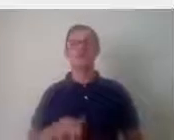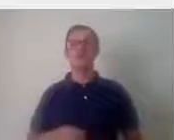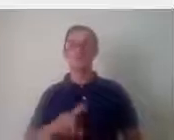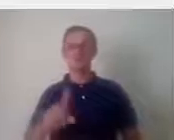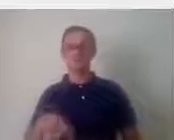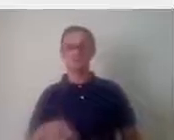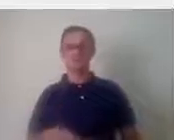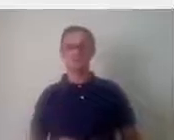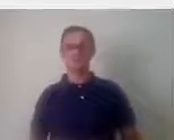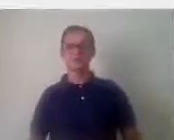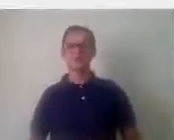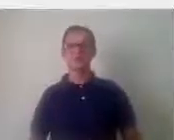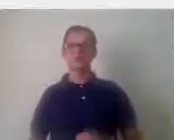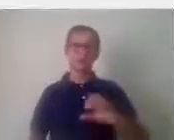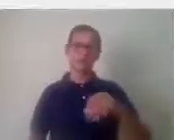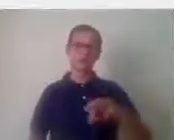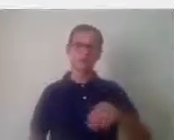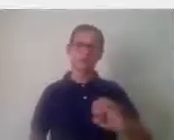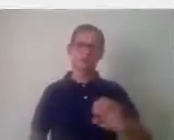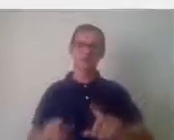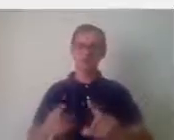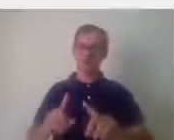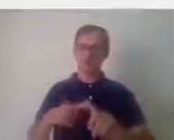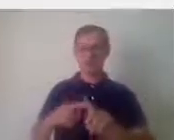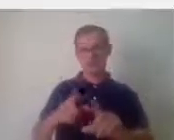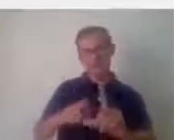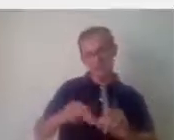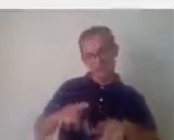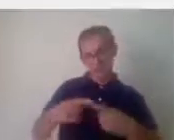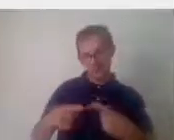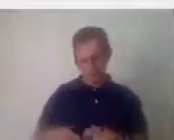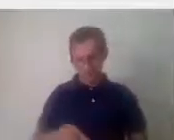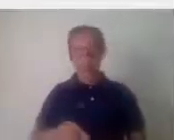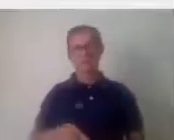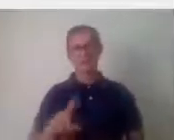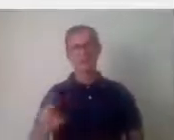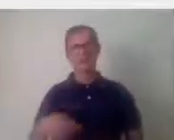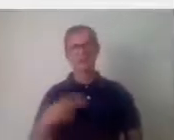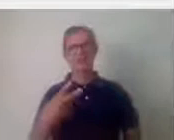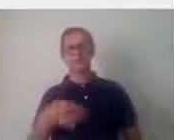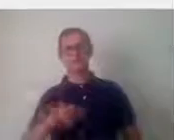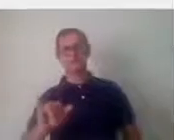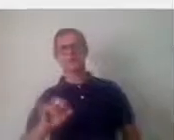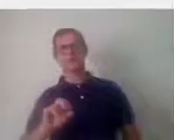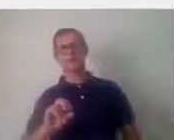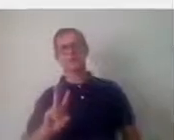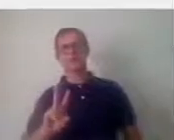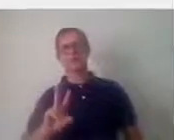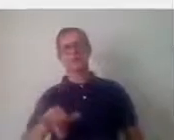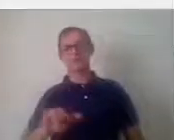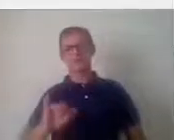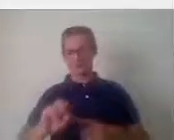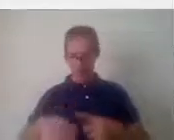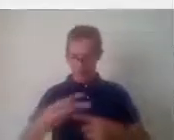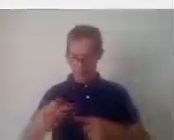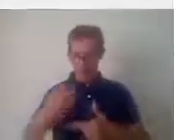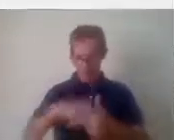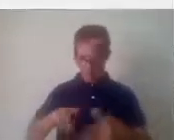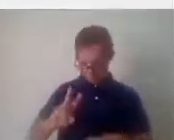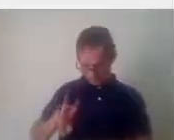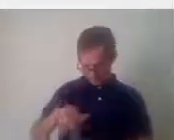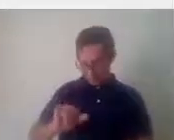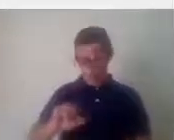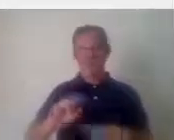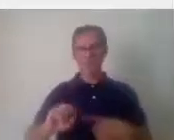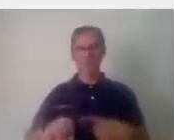de constante, constante vezes a letra. Integral de 2y, 2y ao quadrado sobre 2, y ao